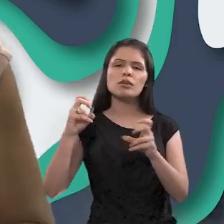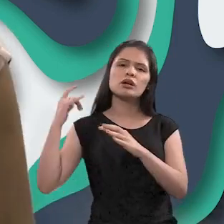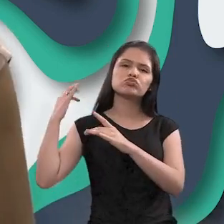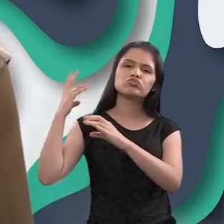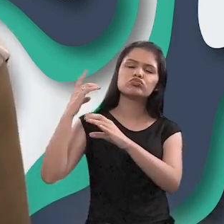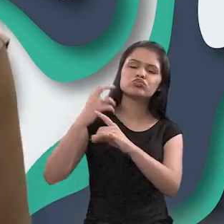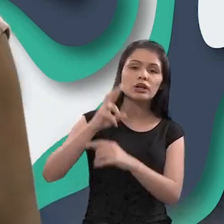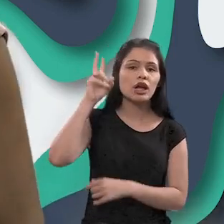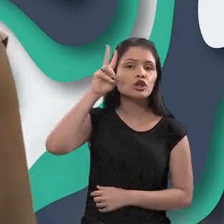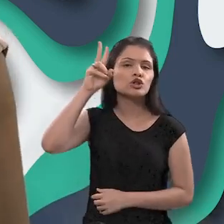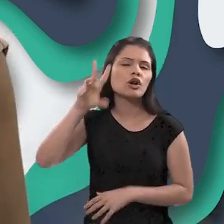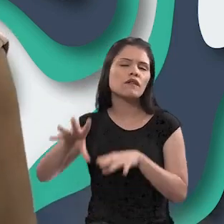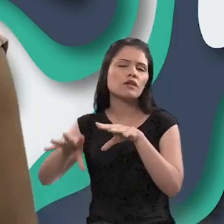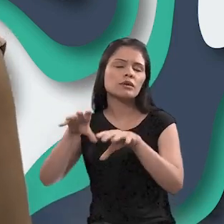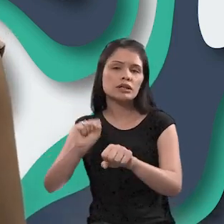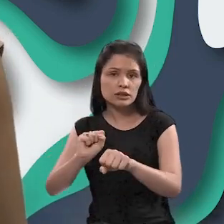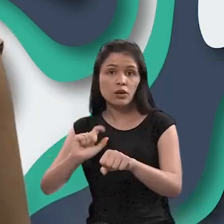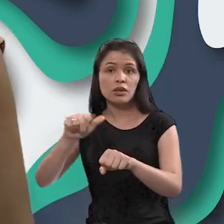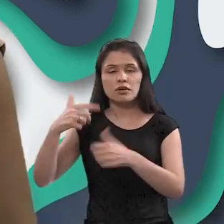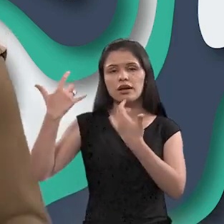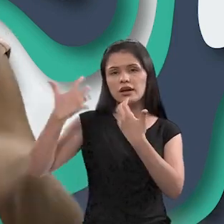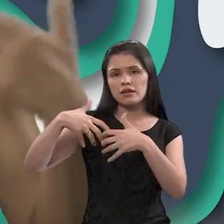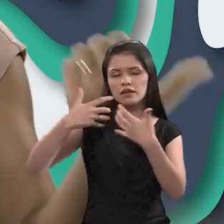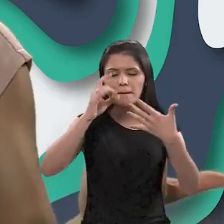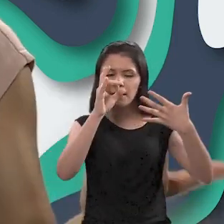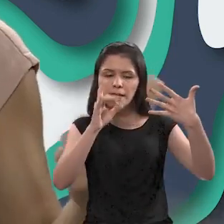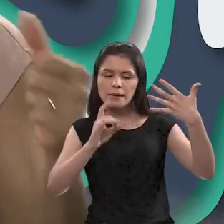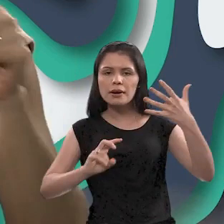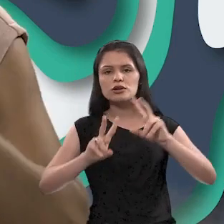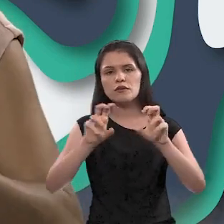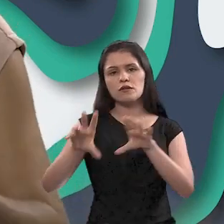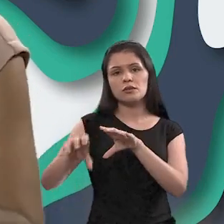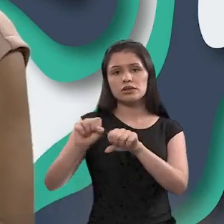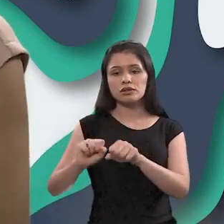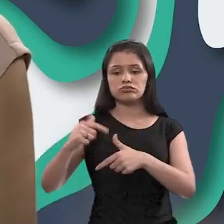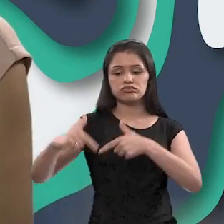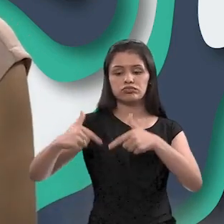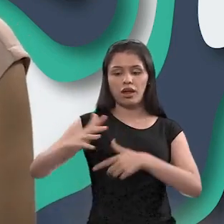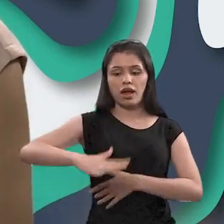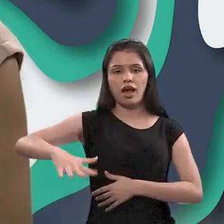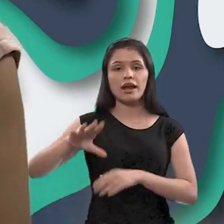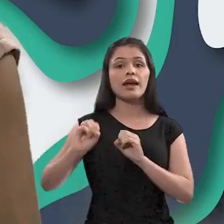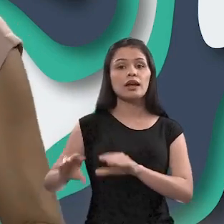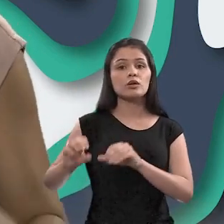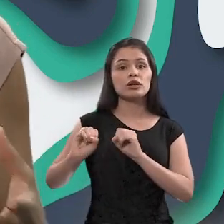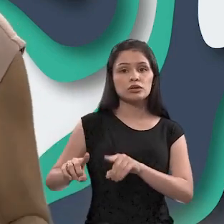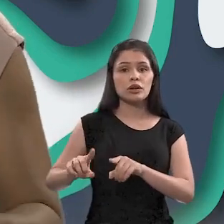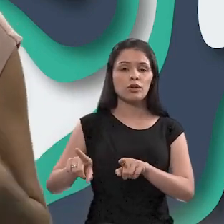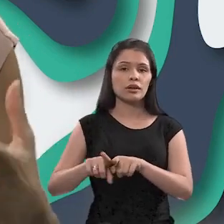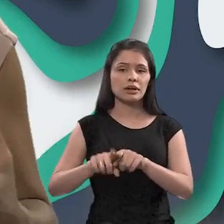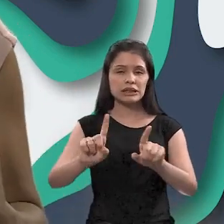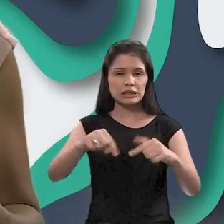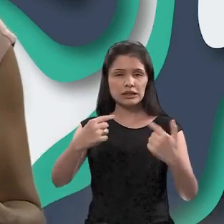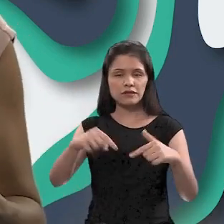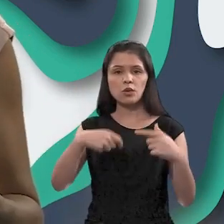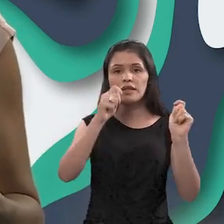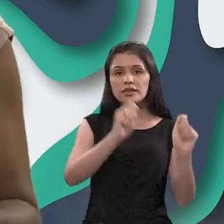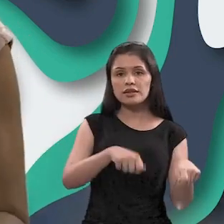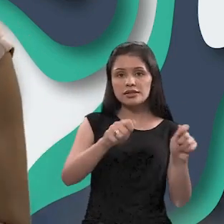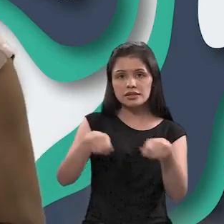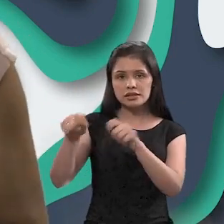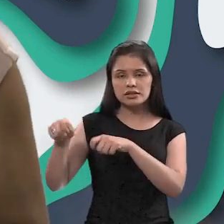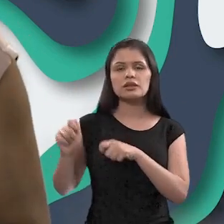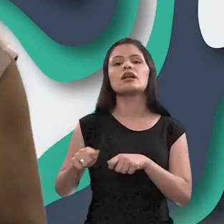histórico da formação, para então refletirmos sobre aspectos da formação para a atuação no âmbito educacional e alguns desafios e